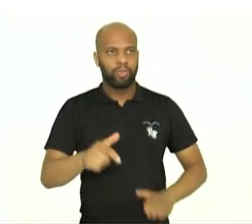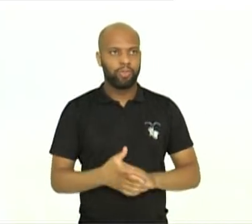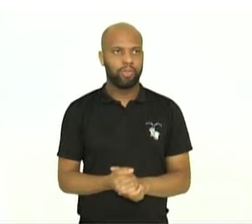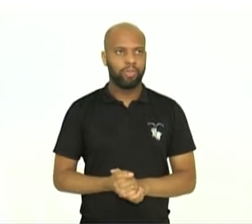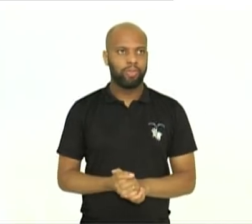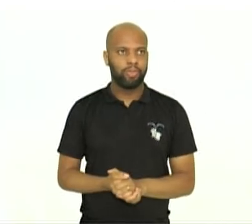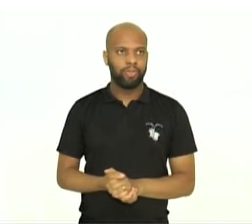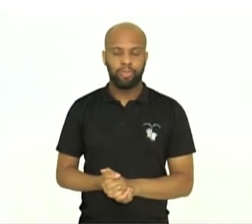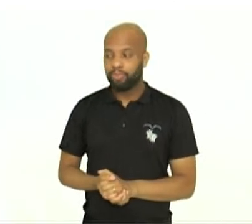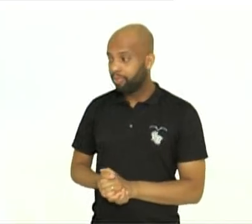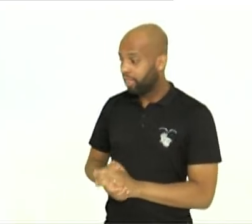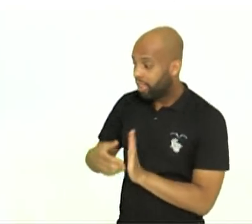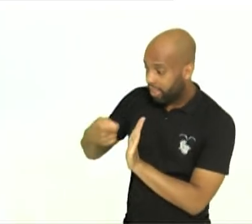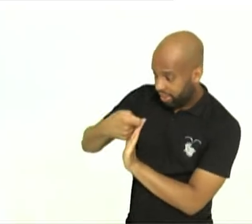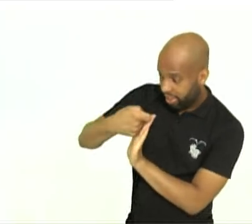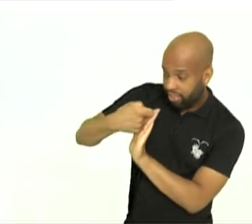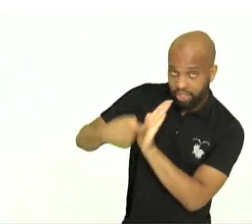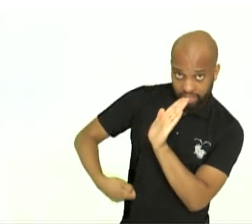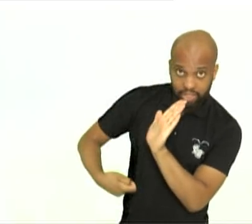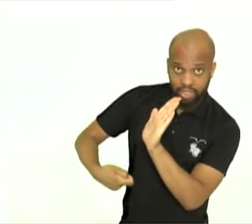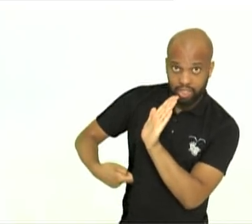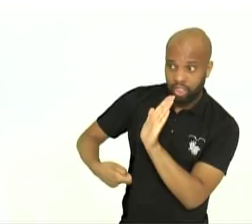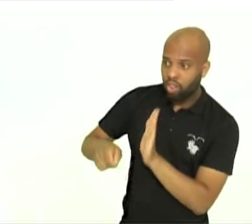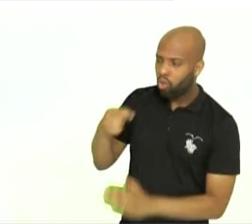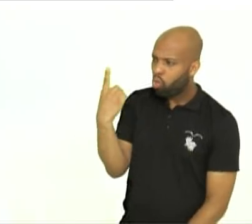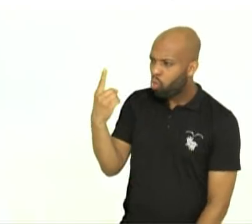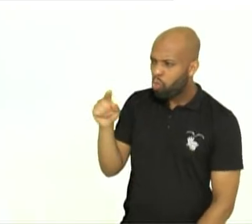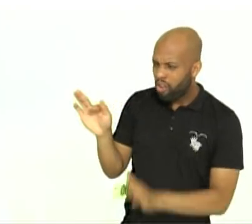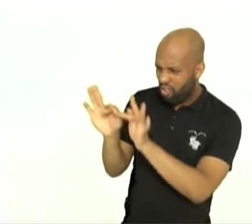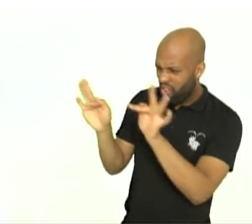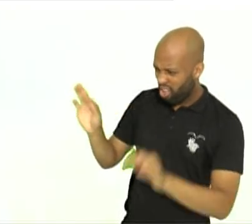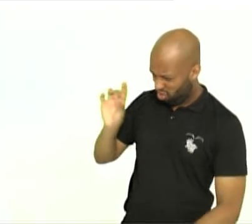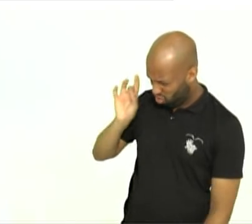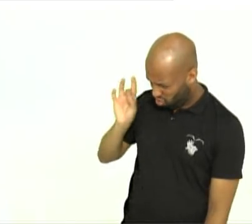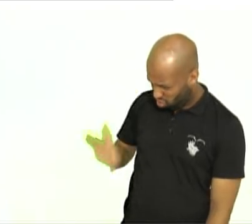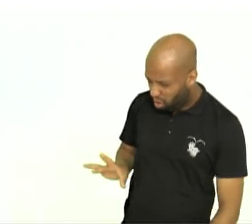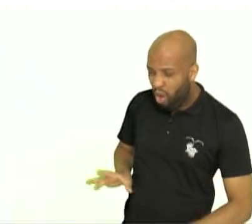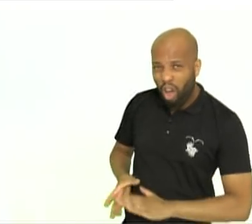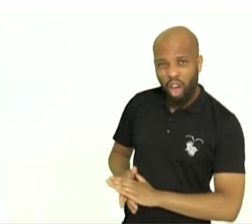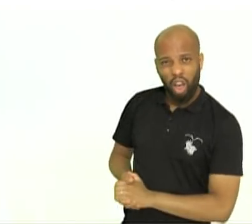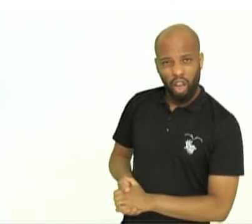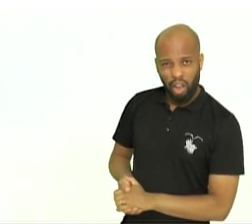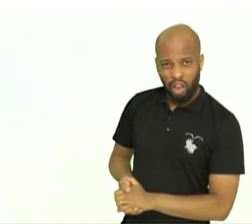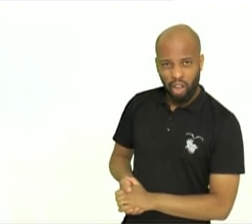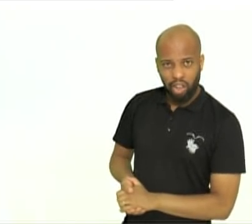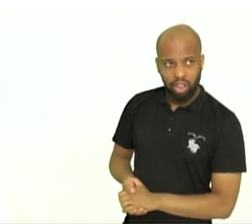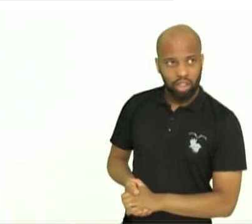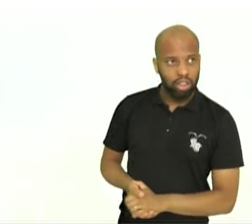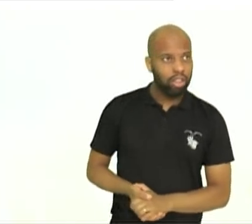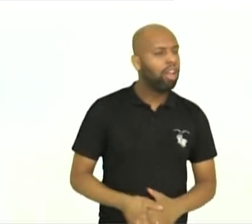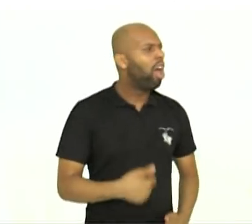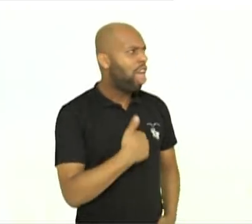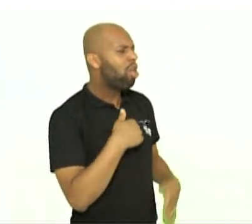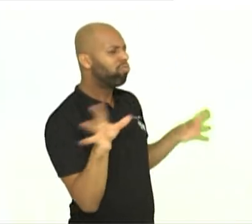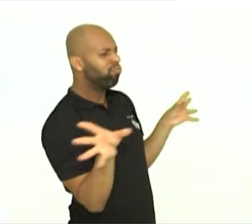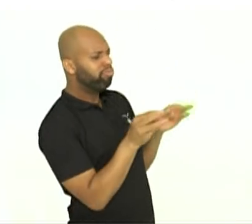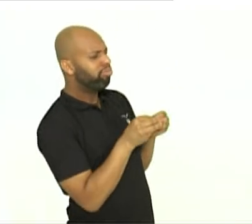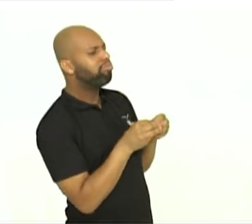Armandinho. Redação de uma frase só, né? Seu diálogo com o pai. Sou muito